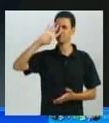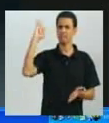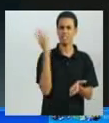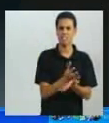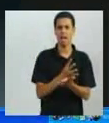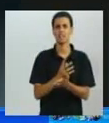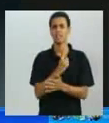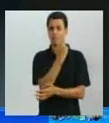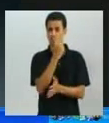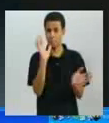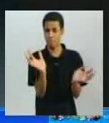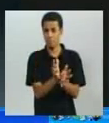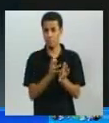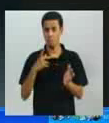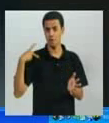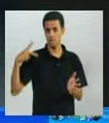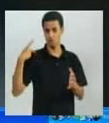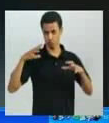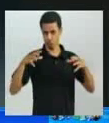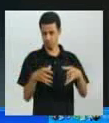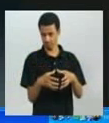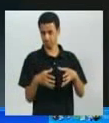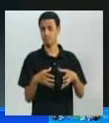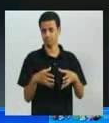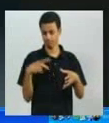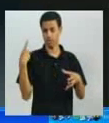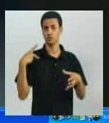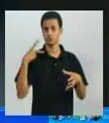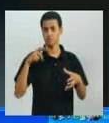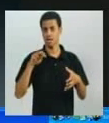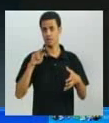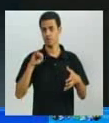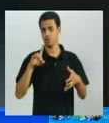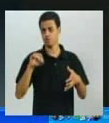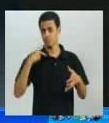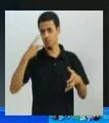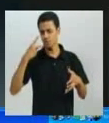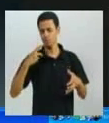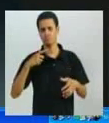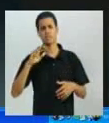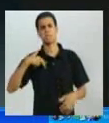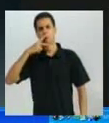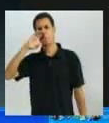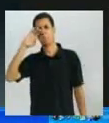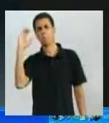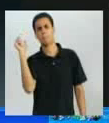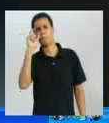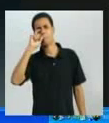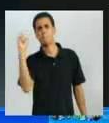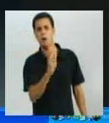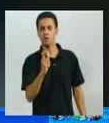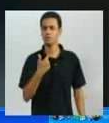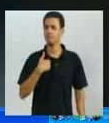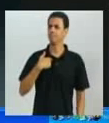desmedido a um partido político. E aí eu fiquei horripilado quando eu vi isto. E fui buscar essas informações,